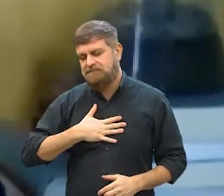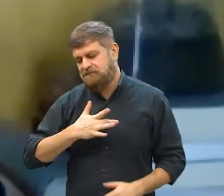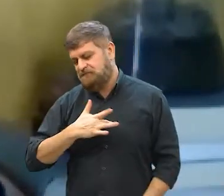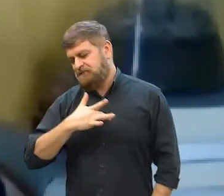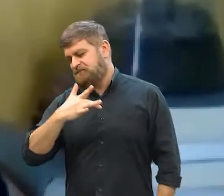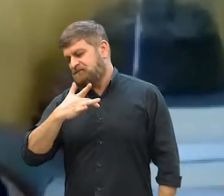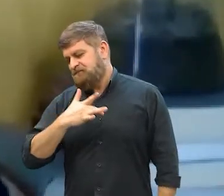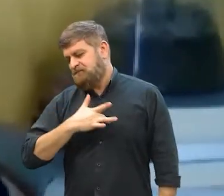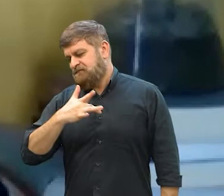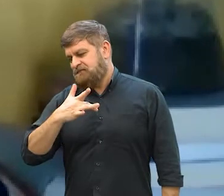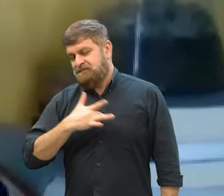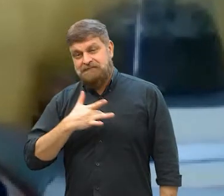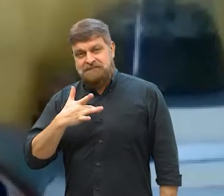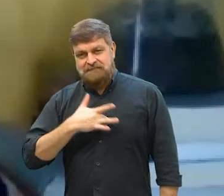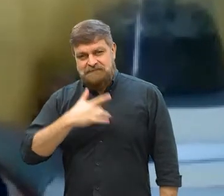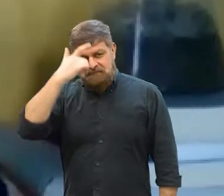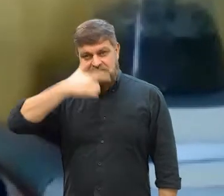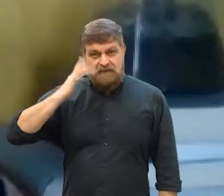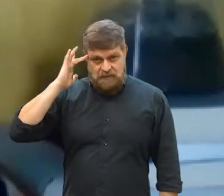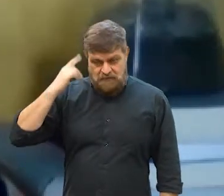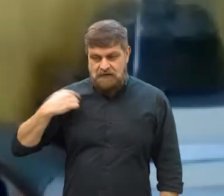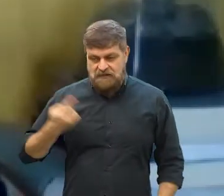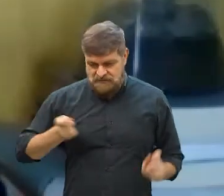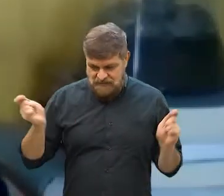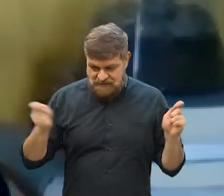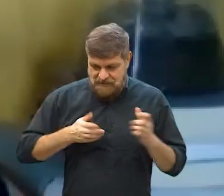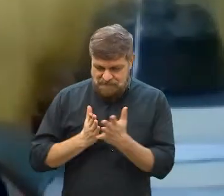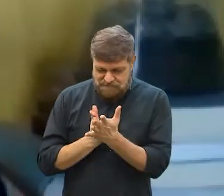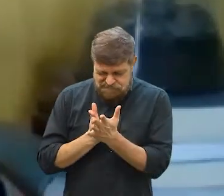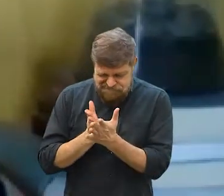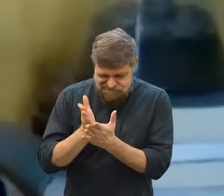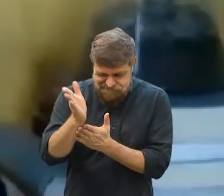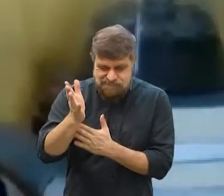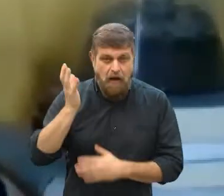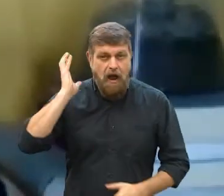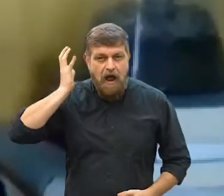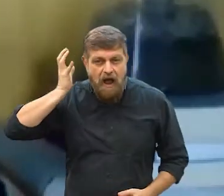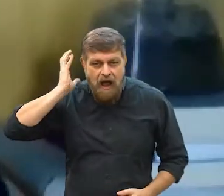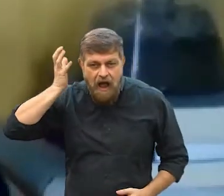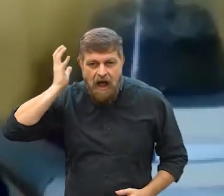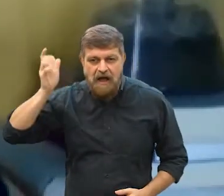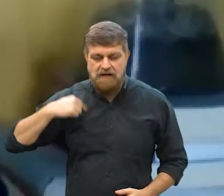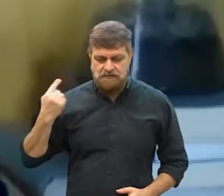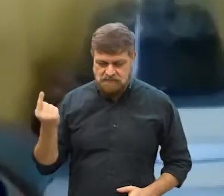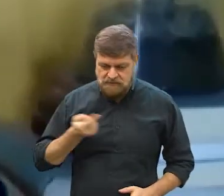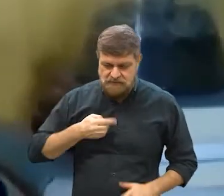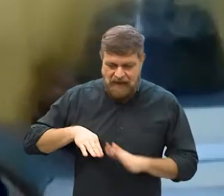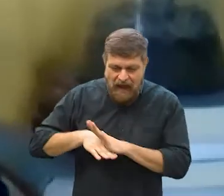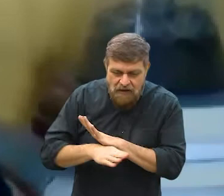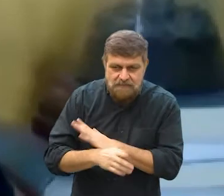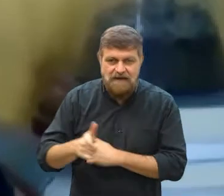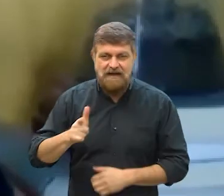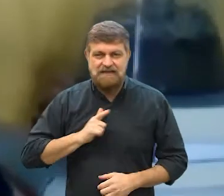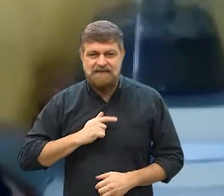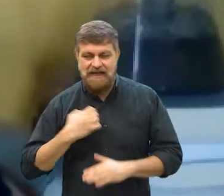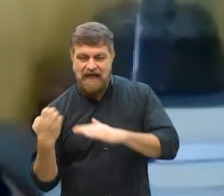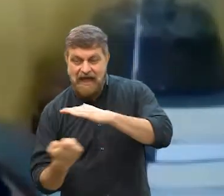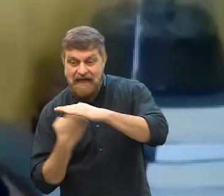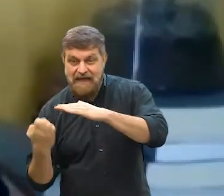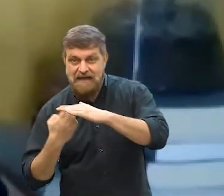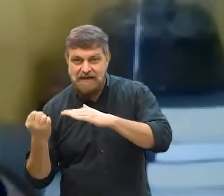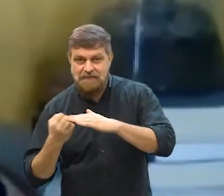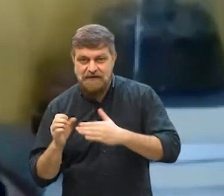a paixão e e eu acho que a gente tem um grande caminho Então peça Vamos ouvir rádio vamos investir é patrocinadores